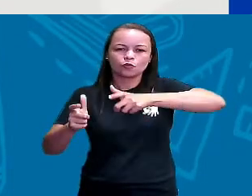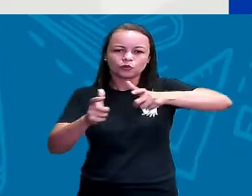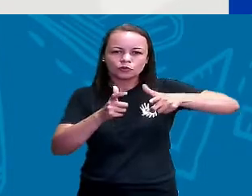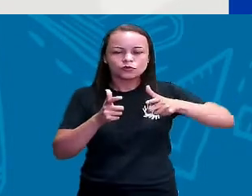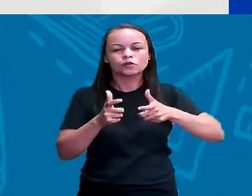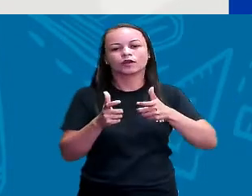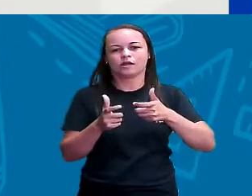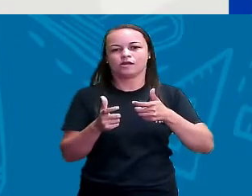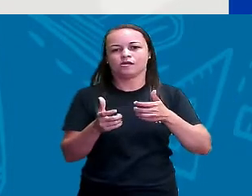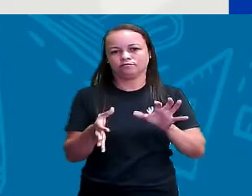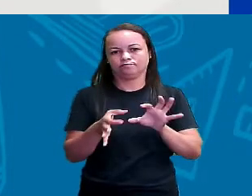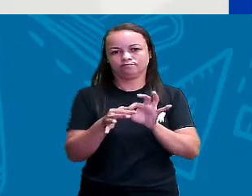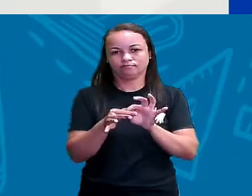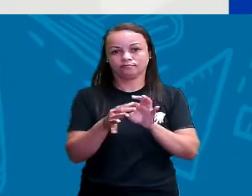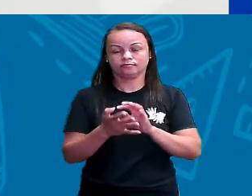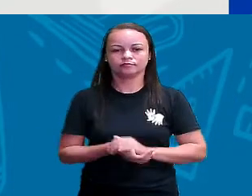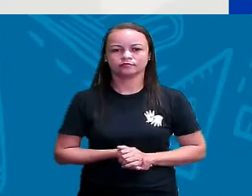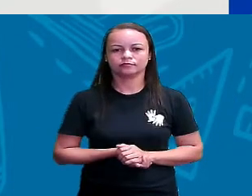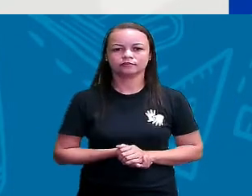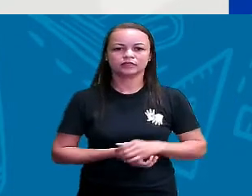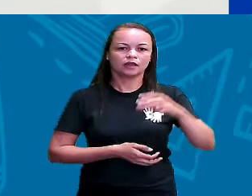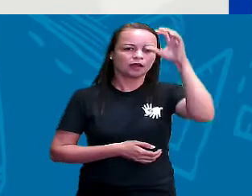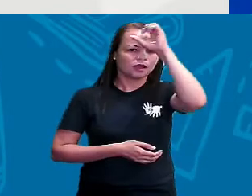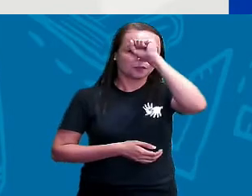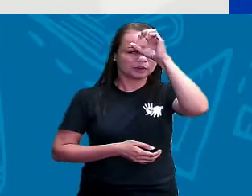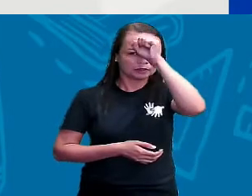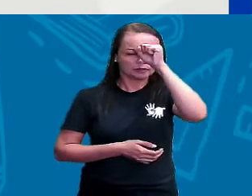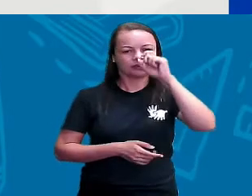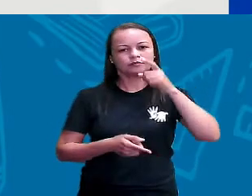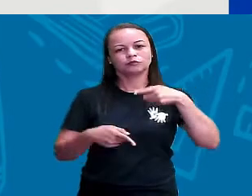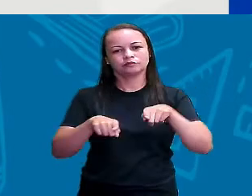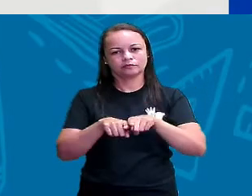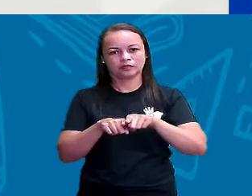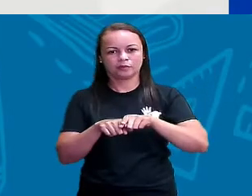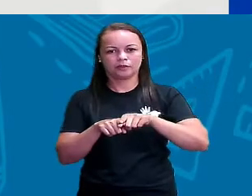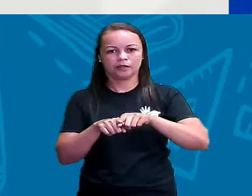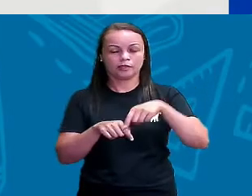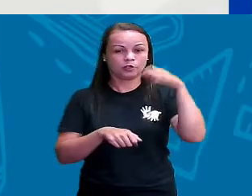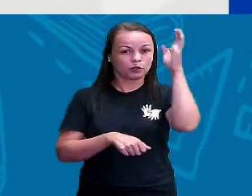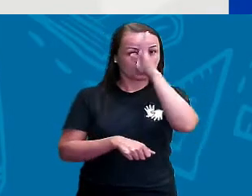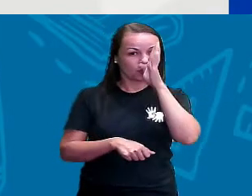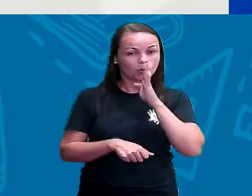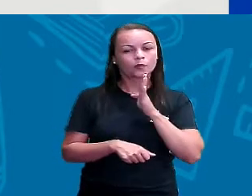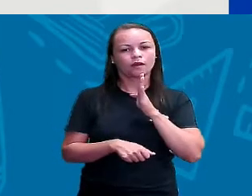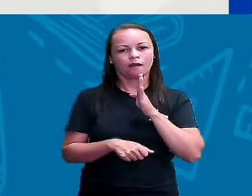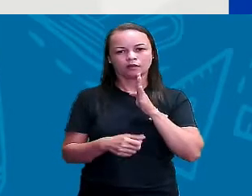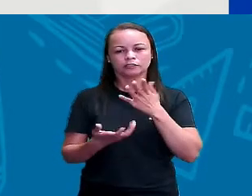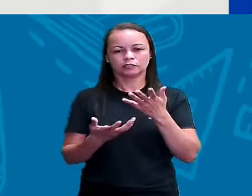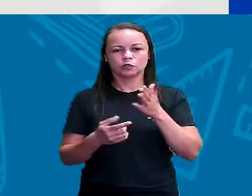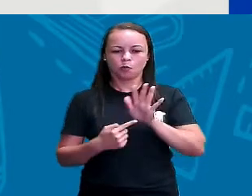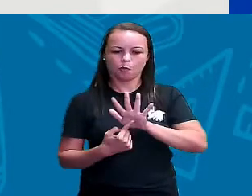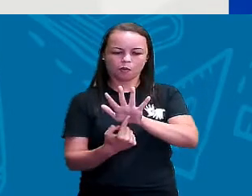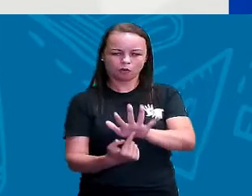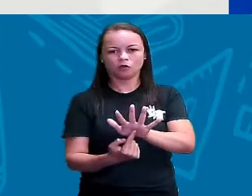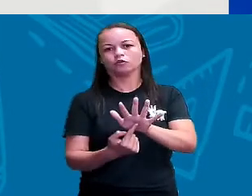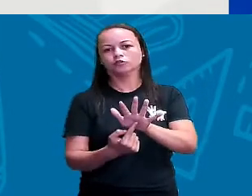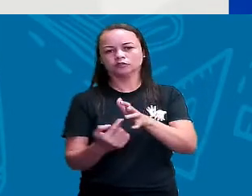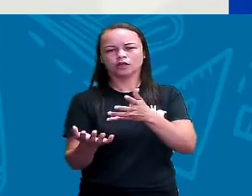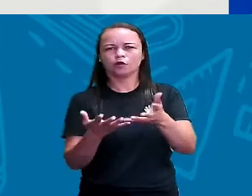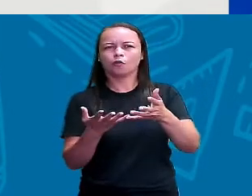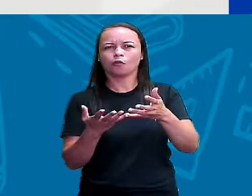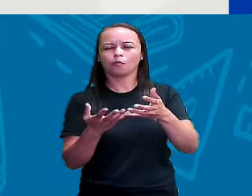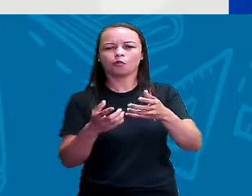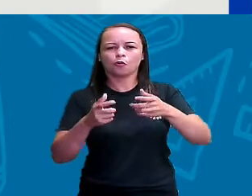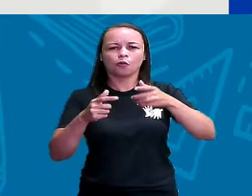harmonia. Nós aprendemos também que nosso Brasil, nosso país, ele apresenta alguns ambientes como a